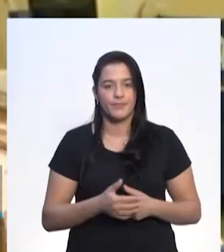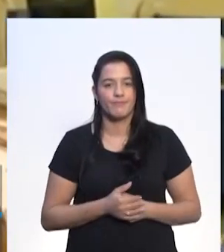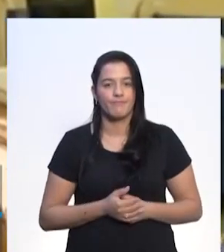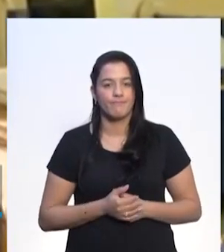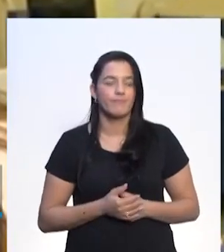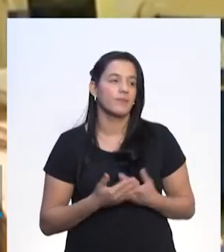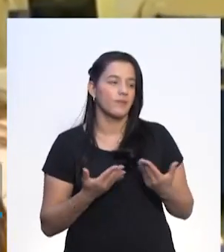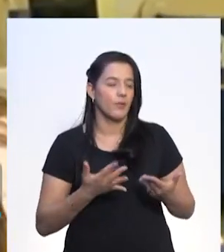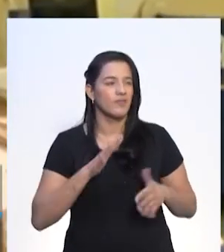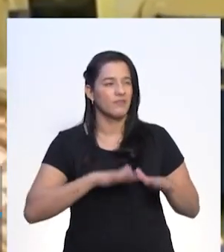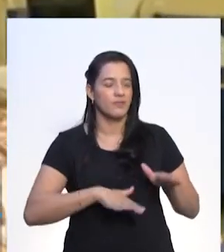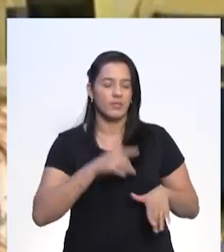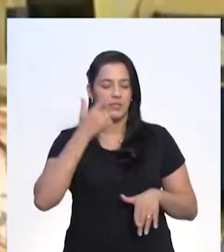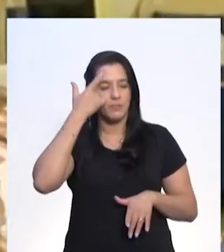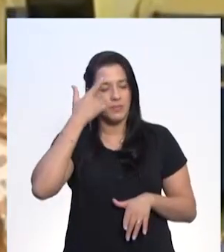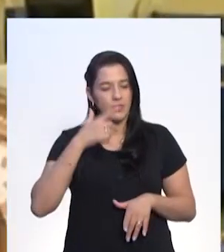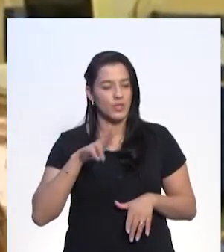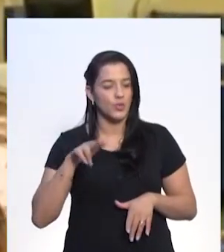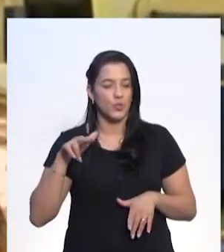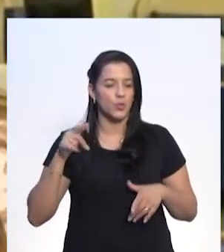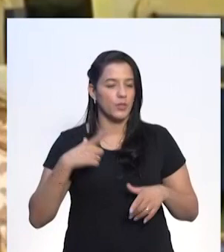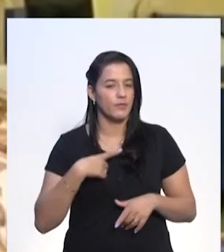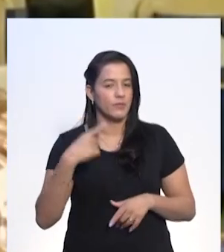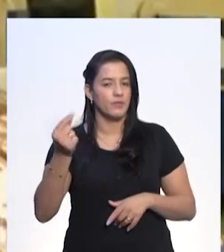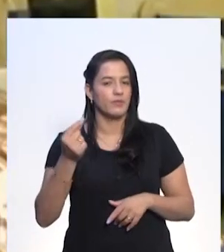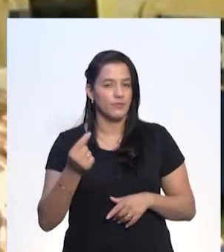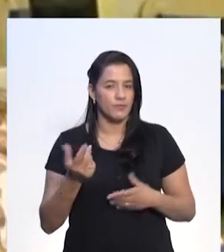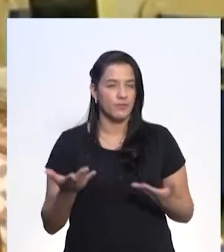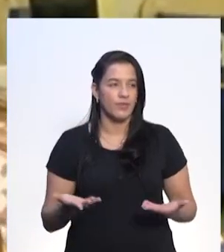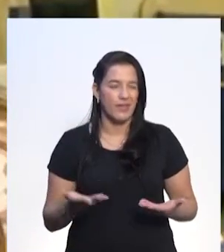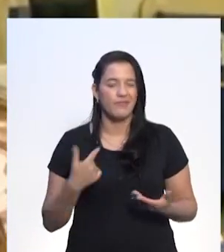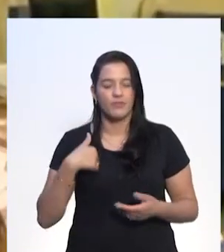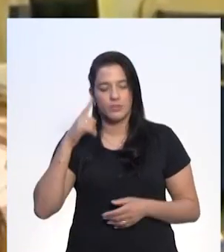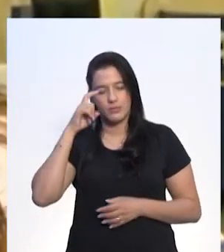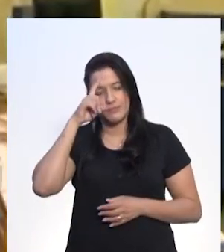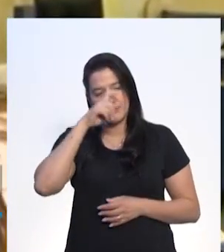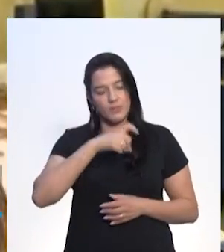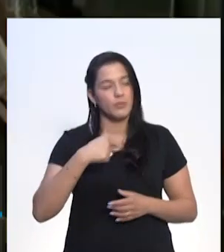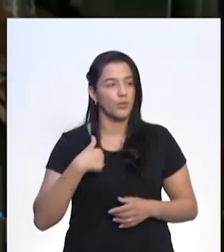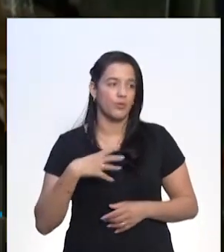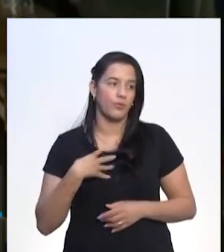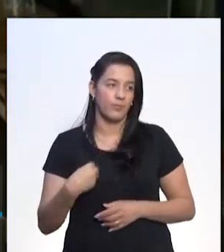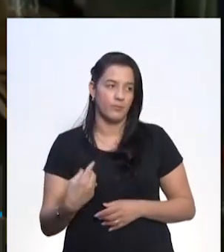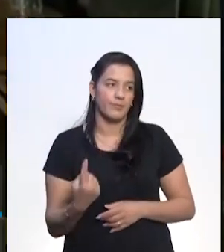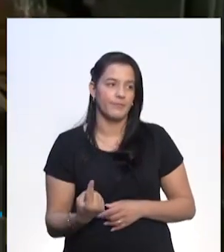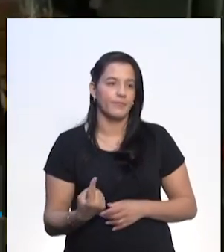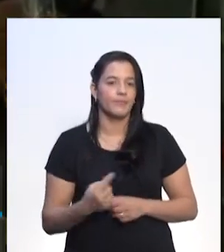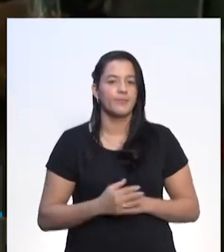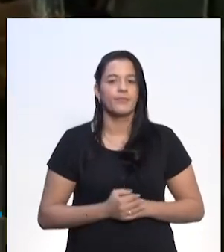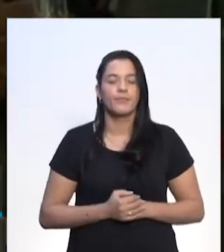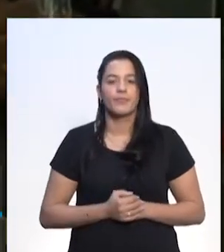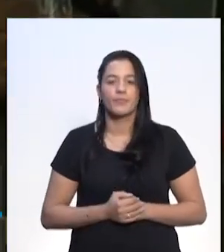vai ser a escolhida, né? Foi bem difícil, assim, porque eu tenho uma filha. São